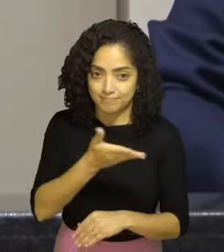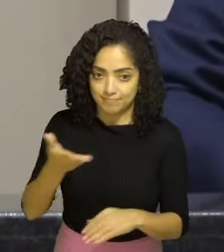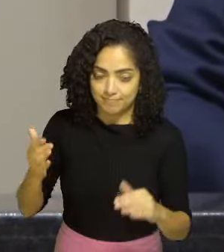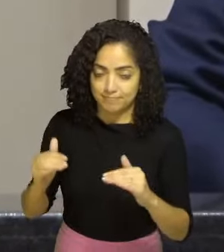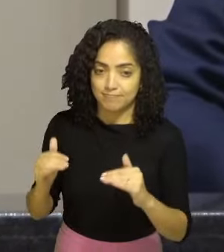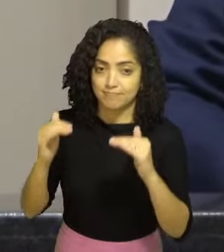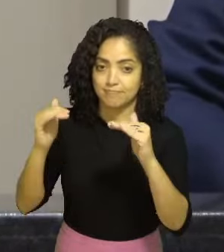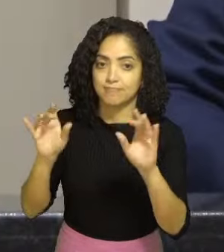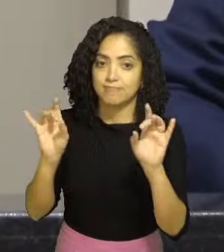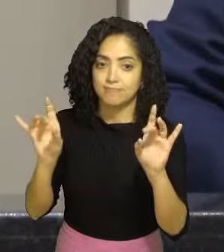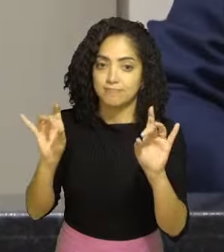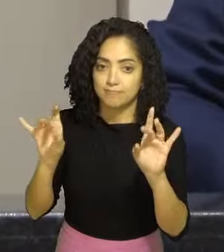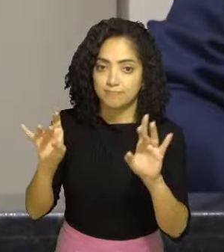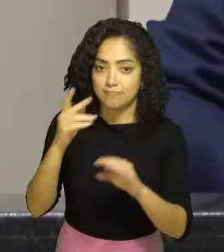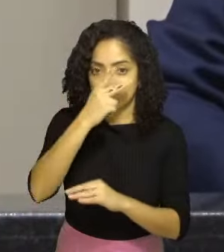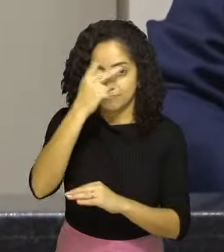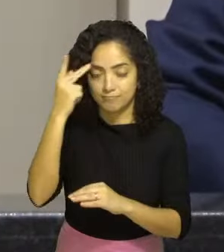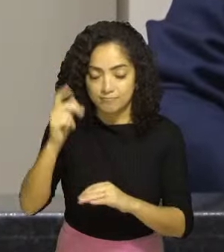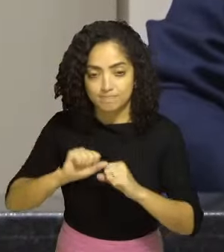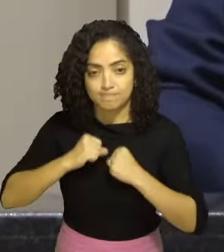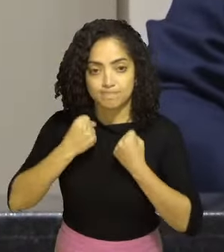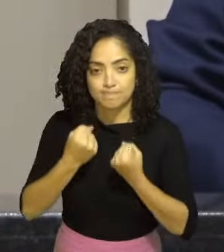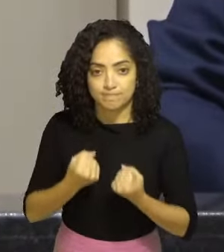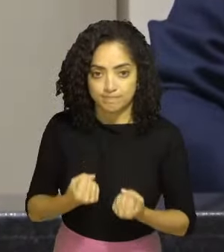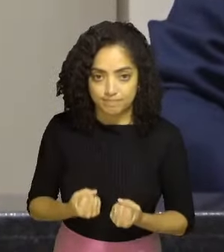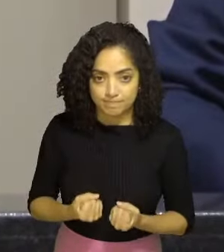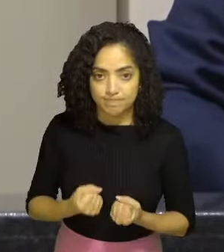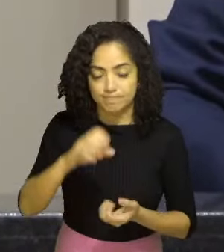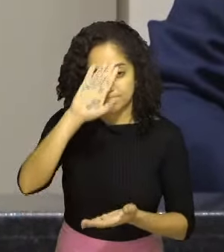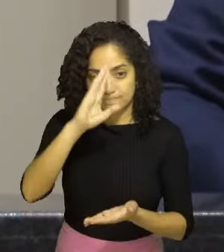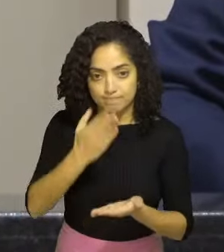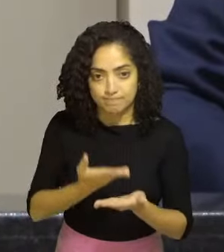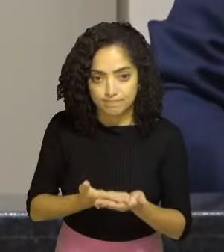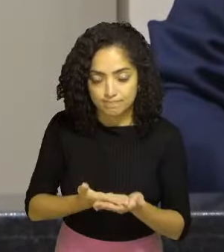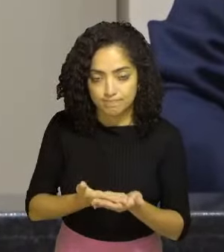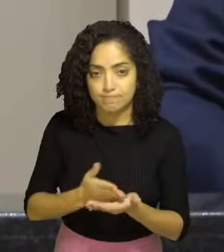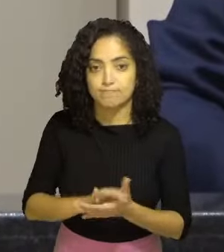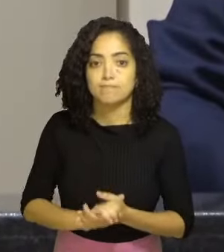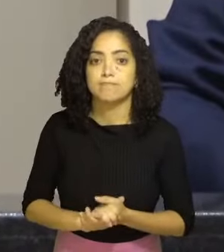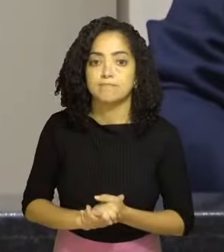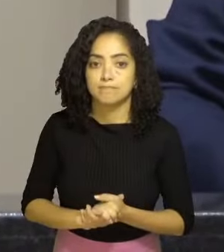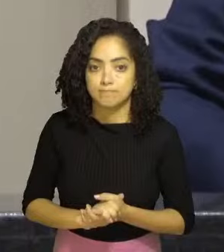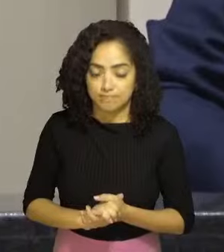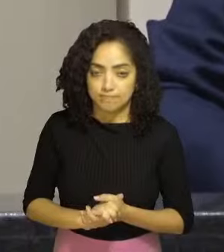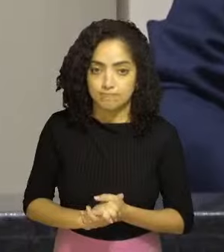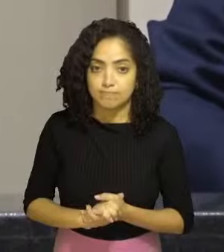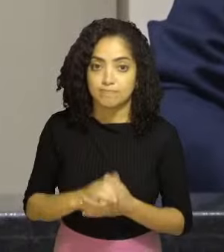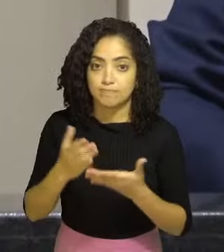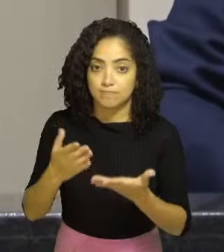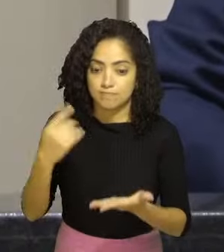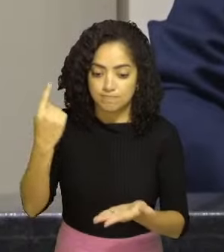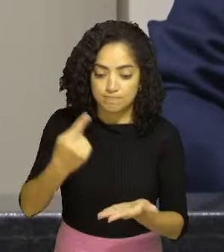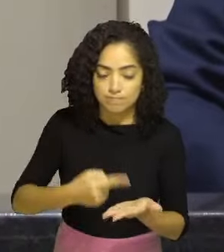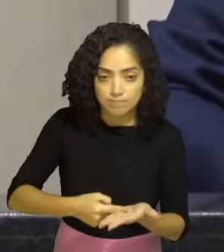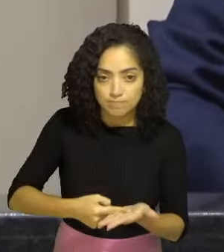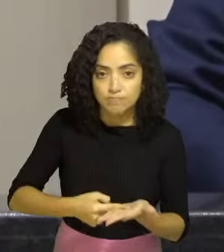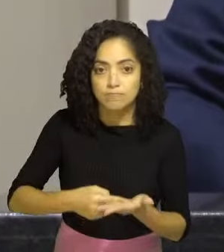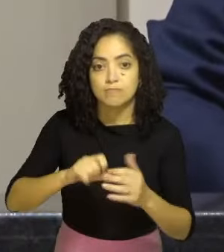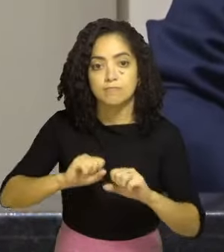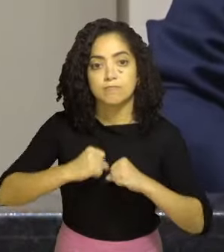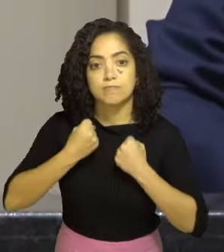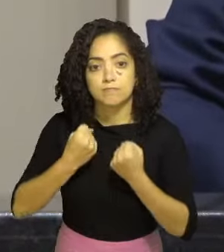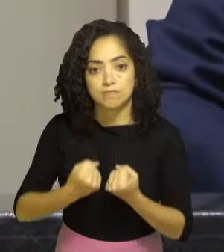de tanta gente que se dedica, que acredita, que coloca o seu compromisso,